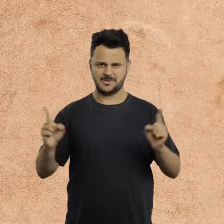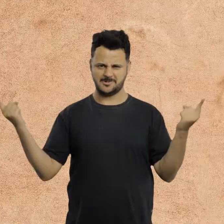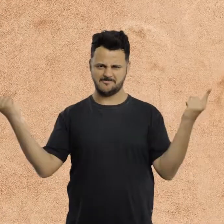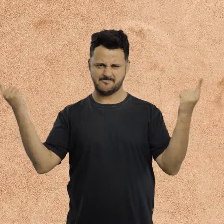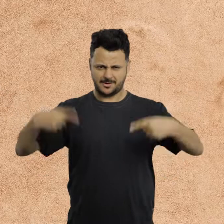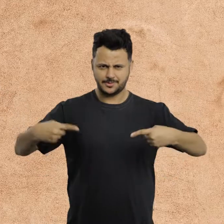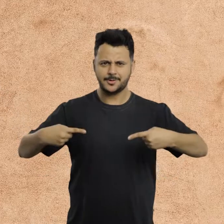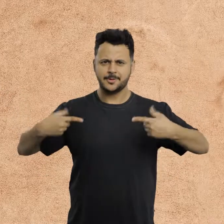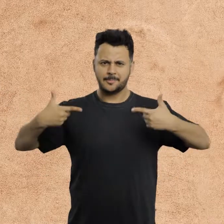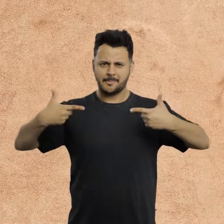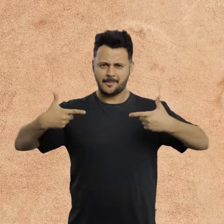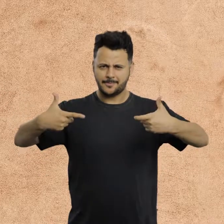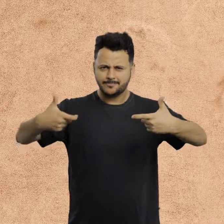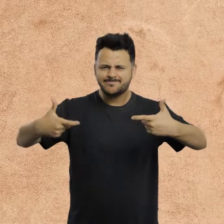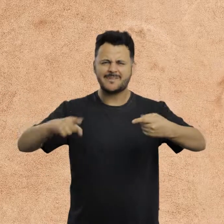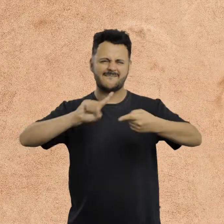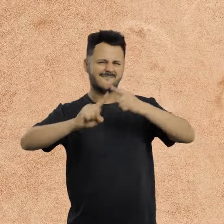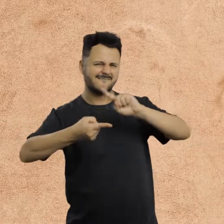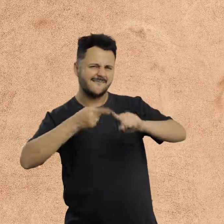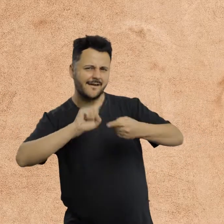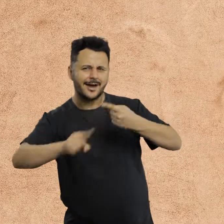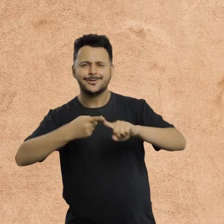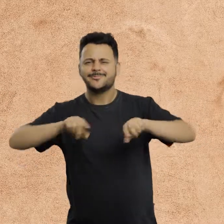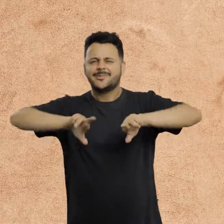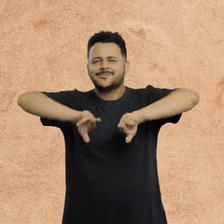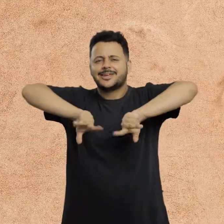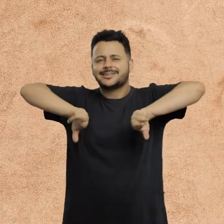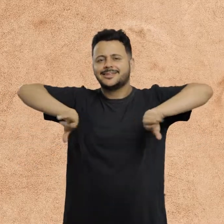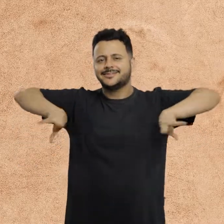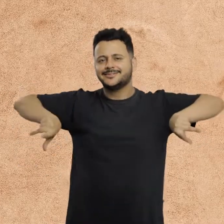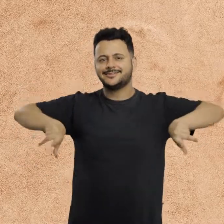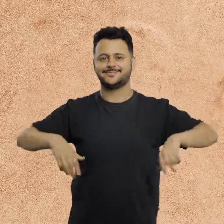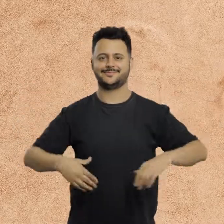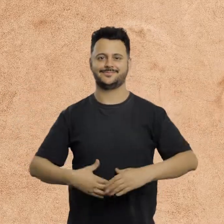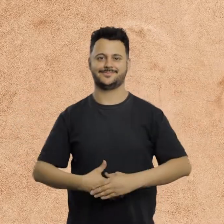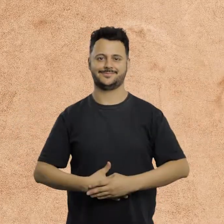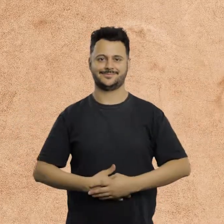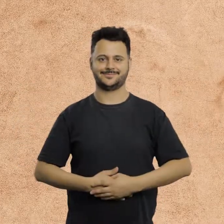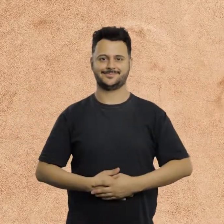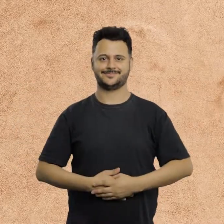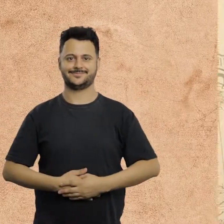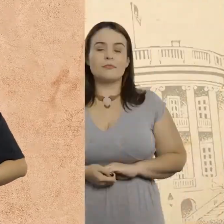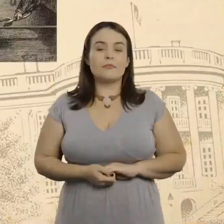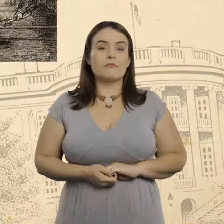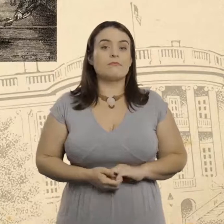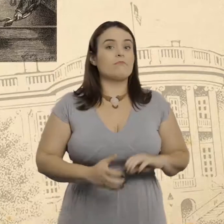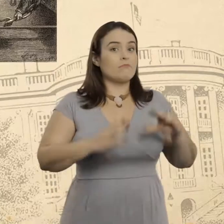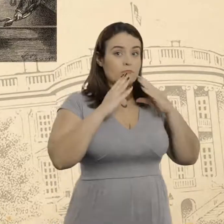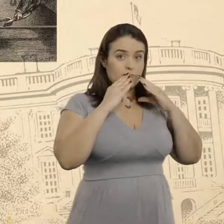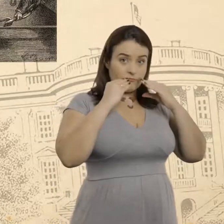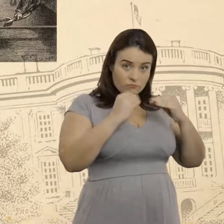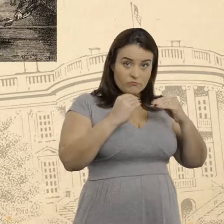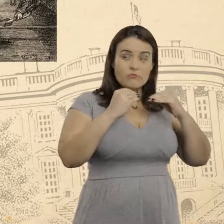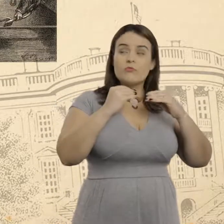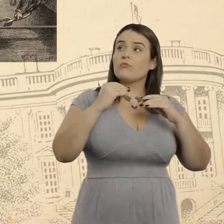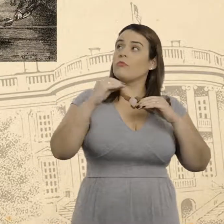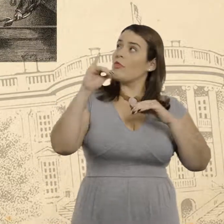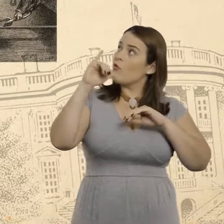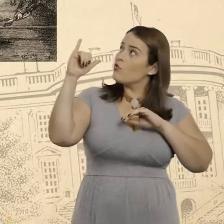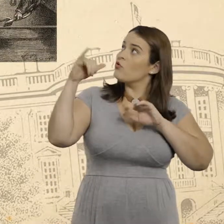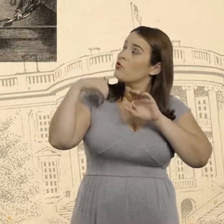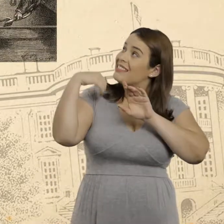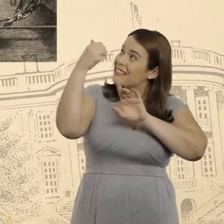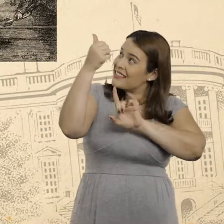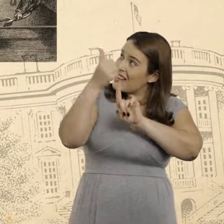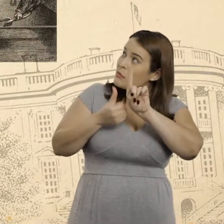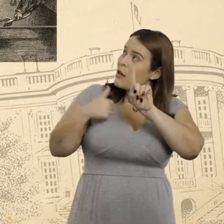Duelo. Combate entre duas pessoas usando o mesmo tipo de arma. Phileas Fogg disse